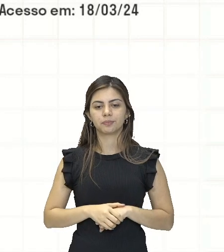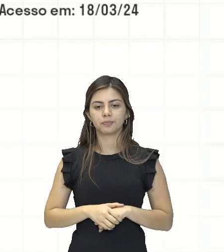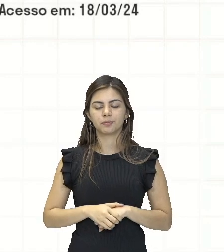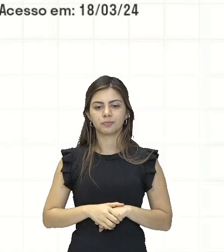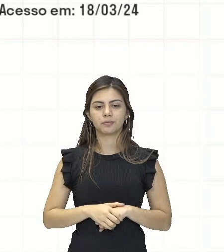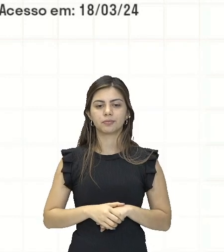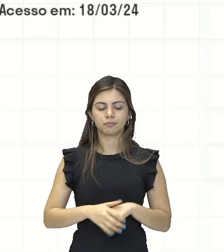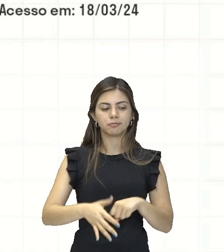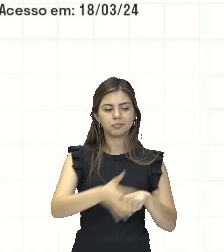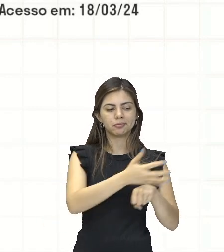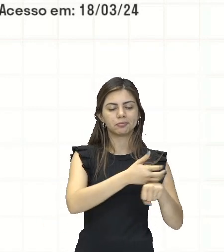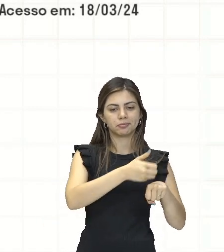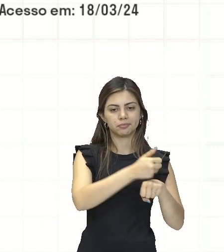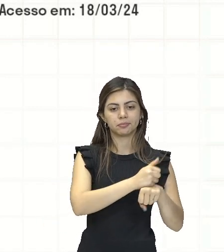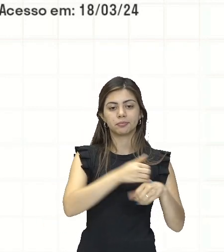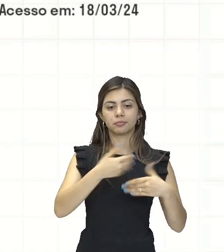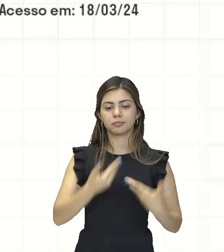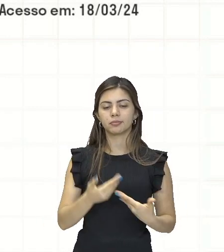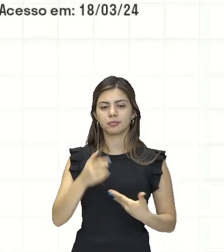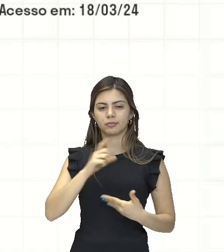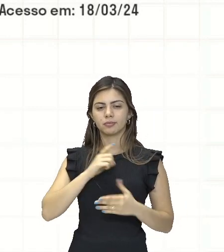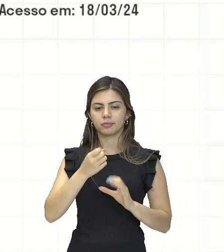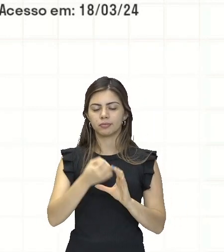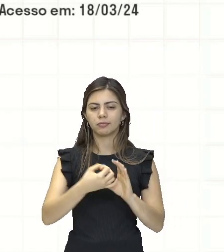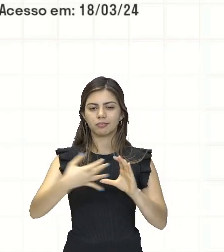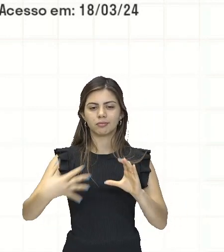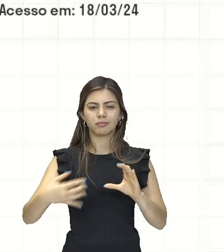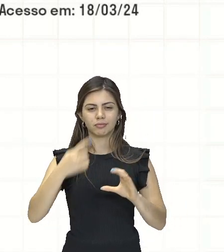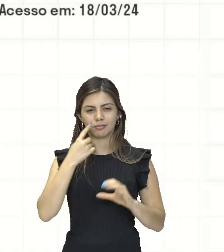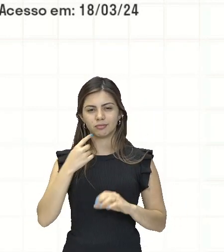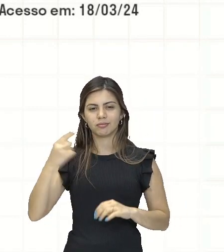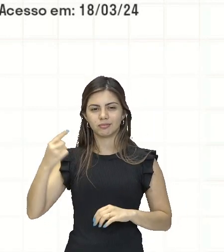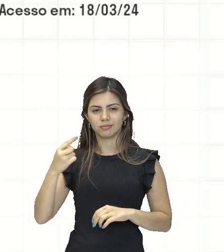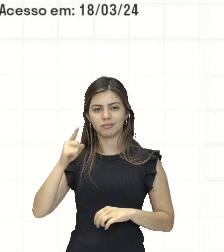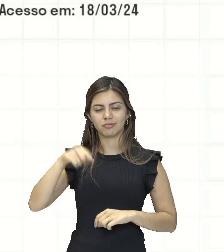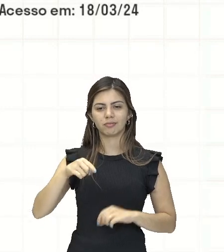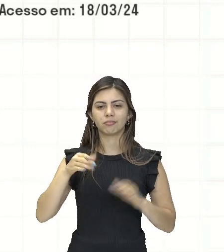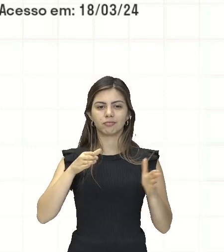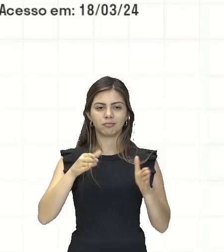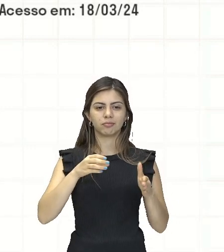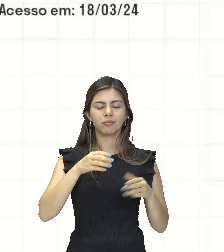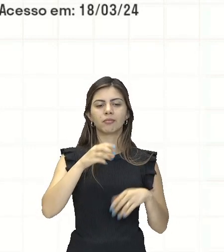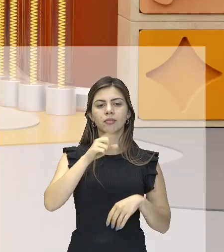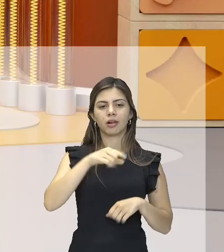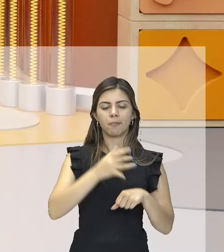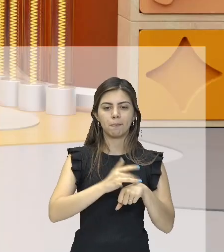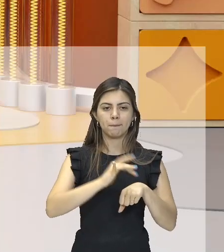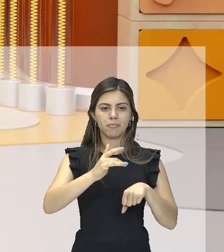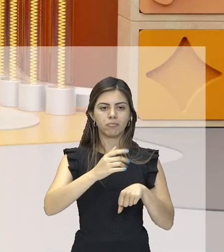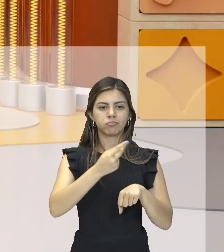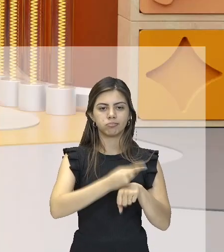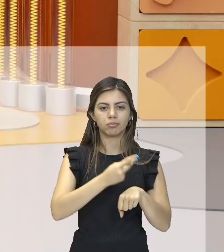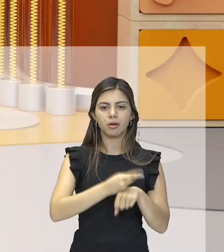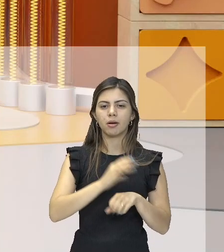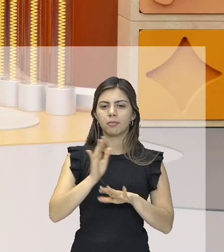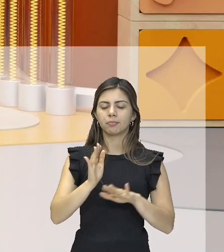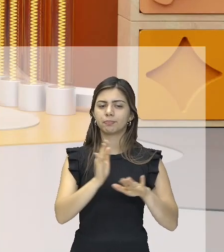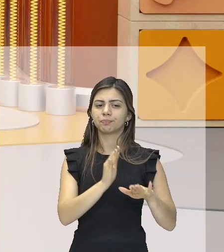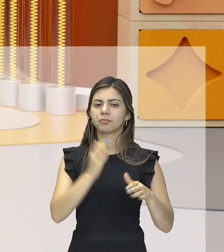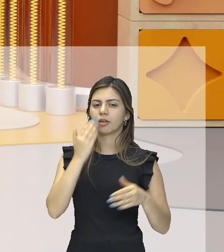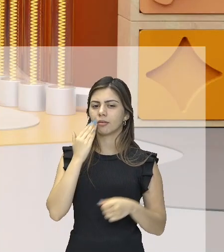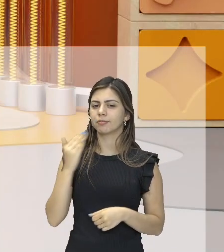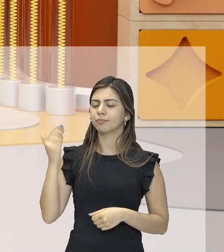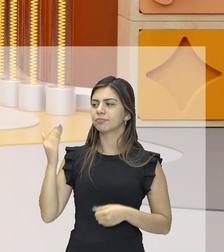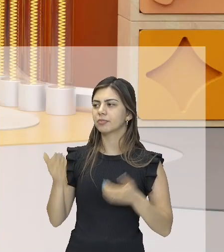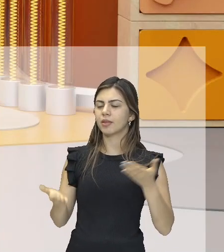coloniais. Dentre essas características, vimos aqui o metalismo e agora observem aqui essa balança. A